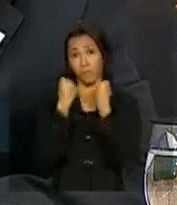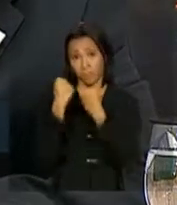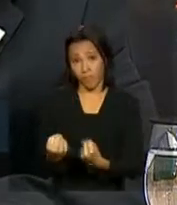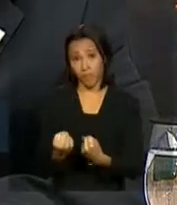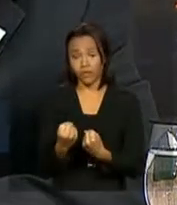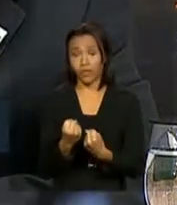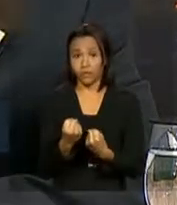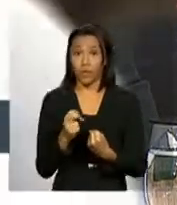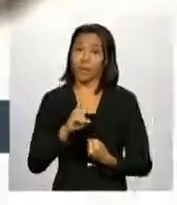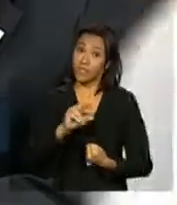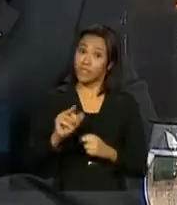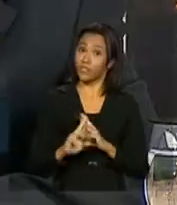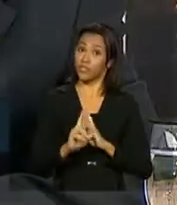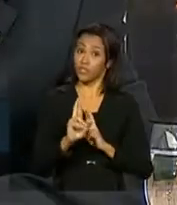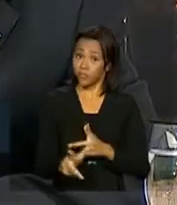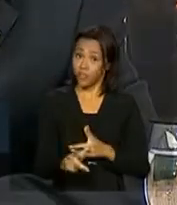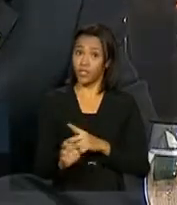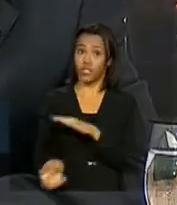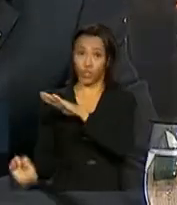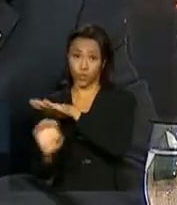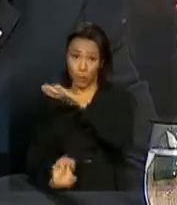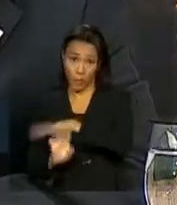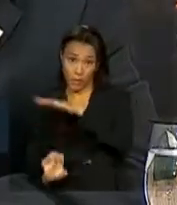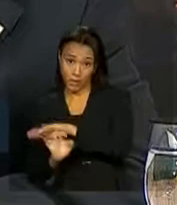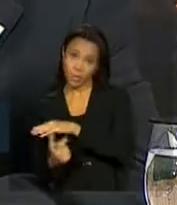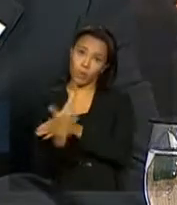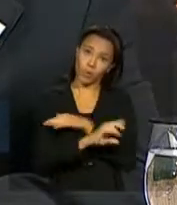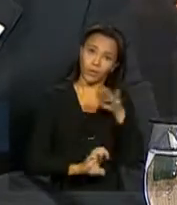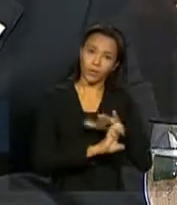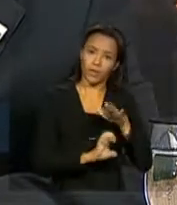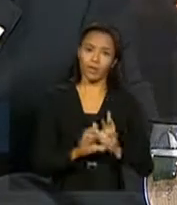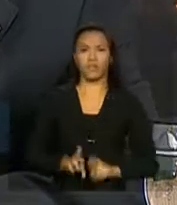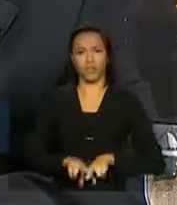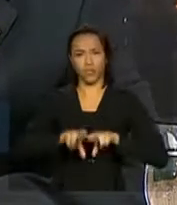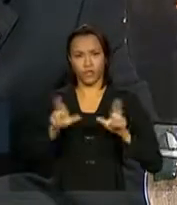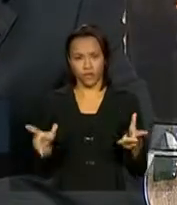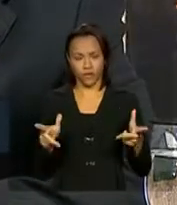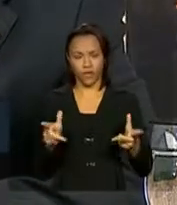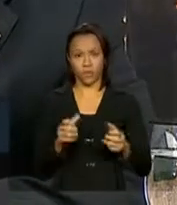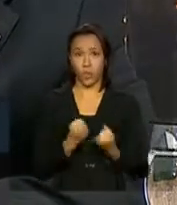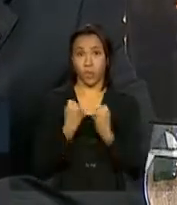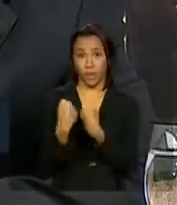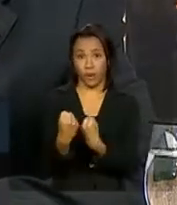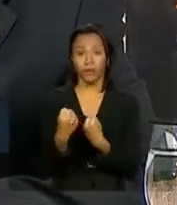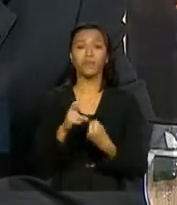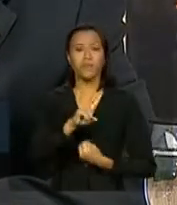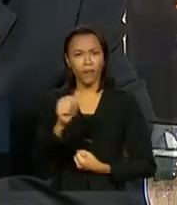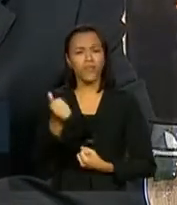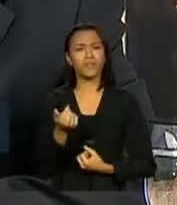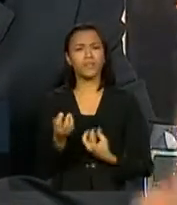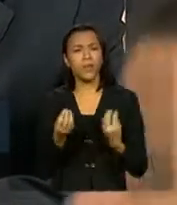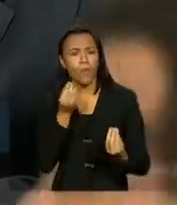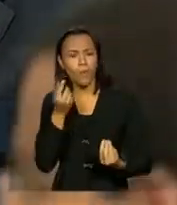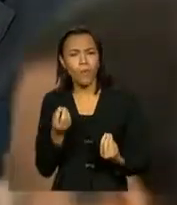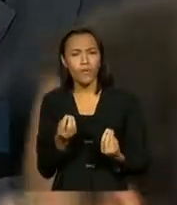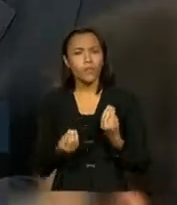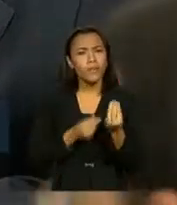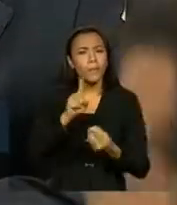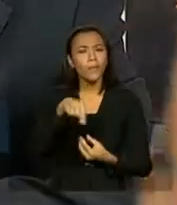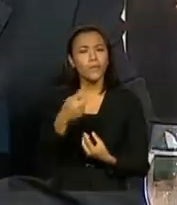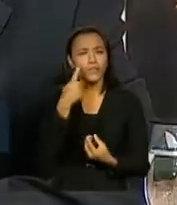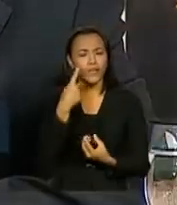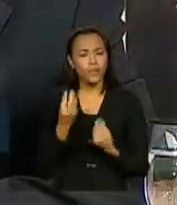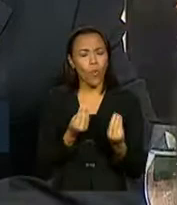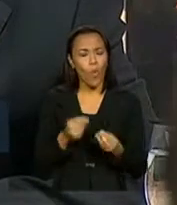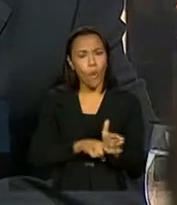serão bem diferentes de uma empresa para outra também. Mas isso também ainda será feito, ou seja, no momento que nós fizermos